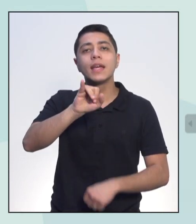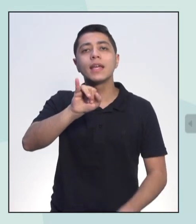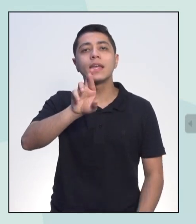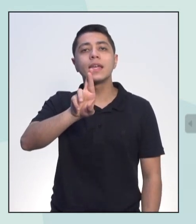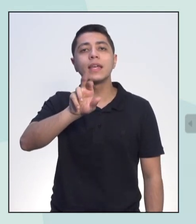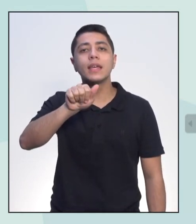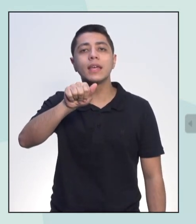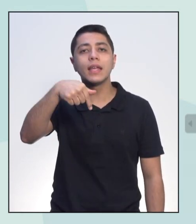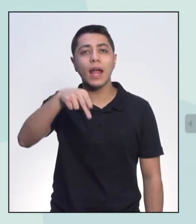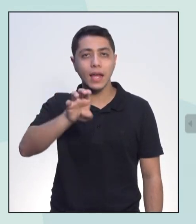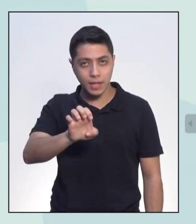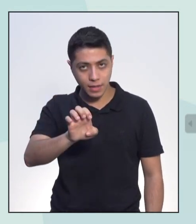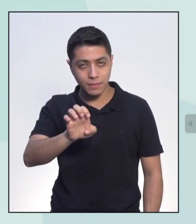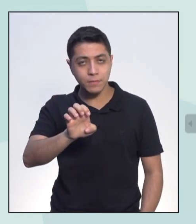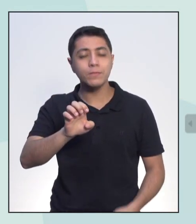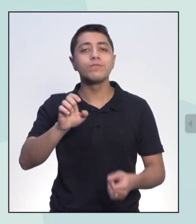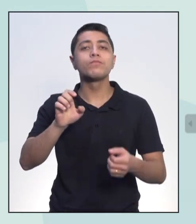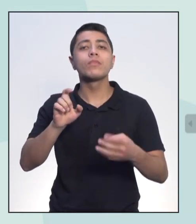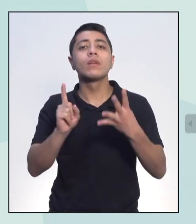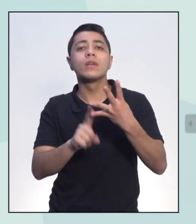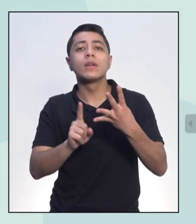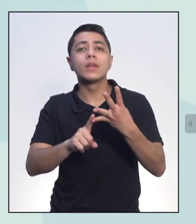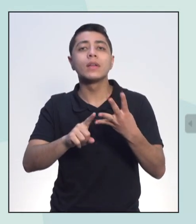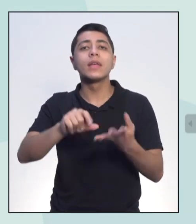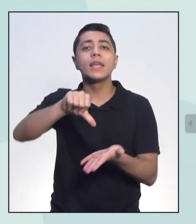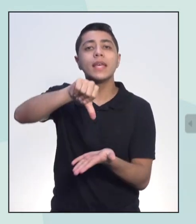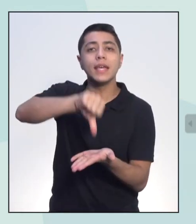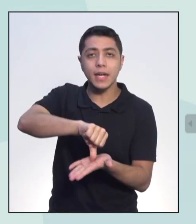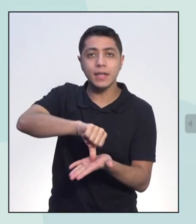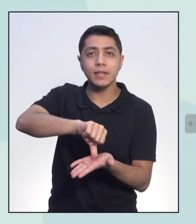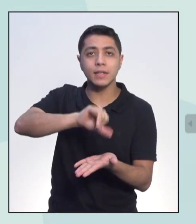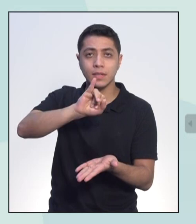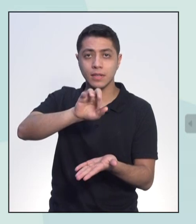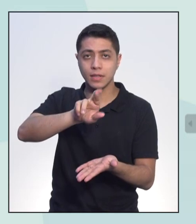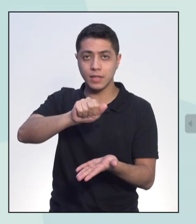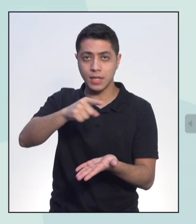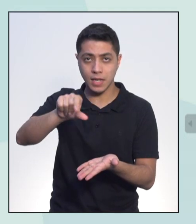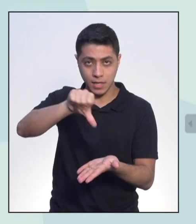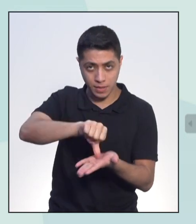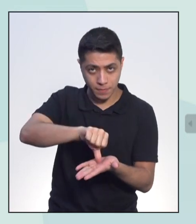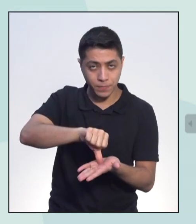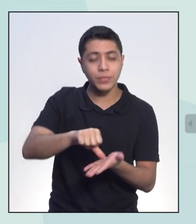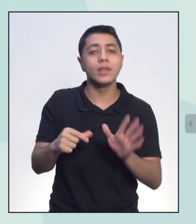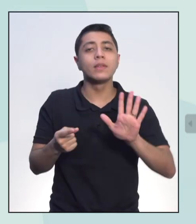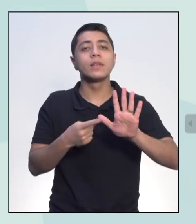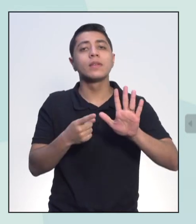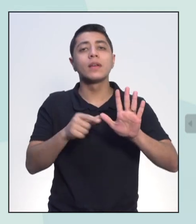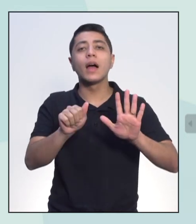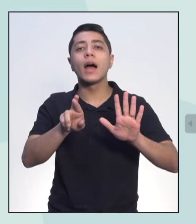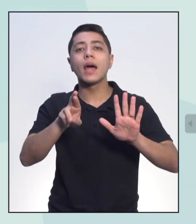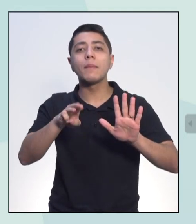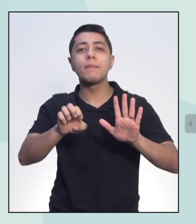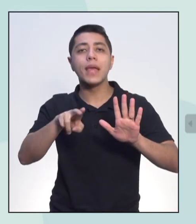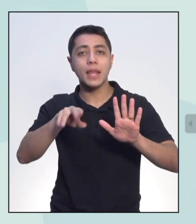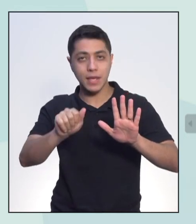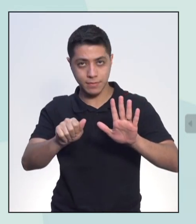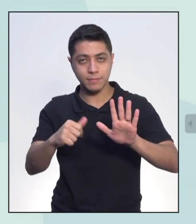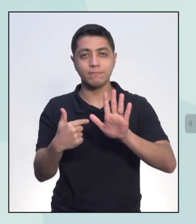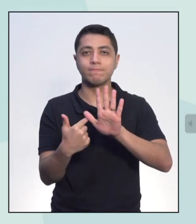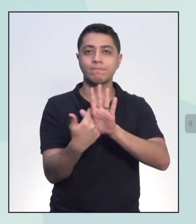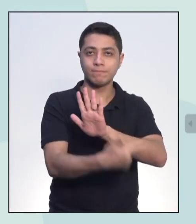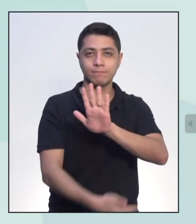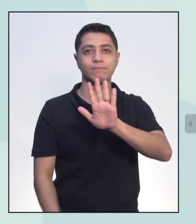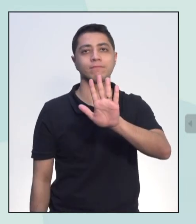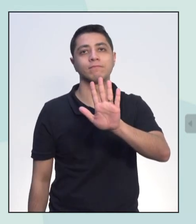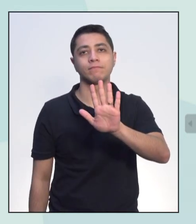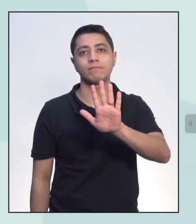uma parte da Armênia. E ninguém desses países aí quer dar soberania territorial para o Kurdistão, né? Então, é